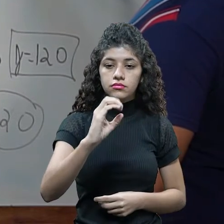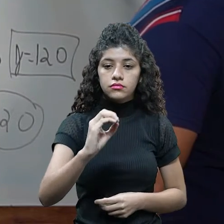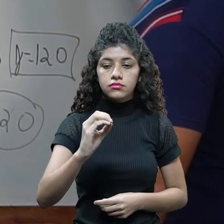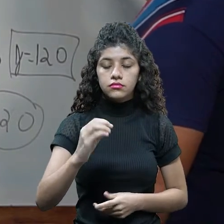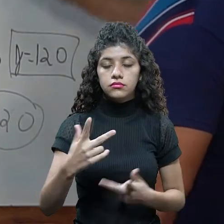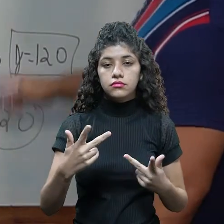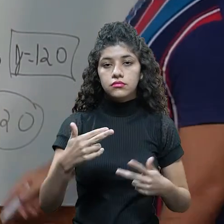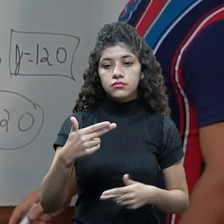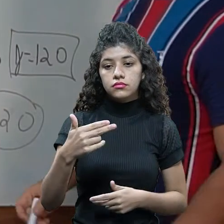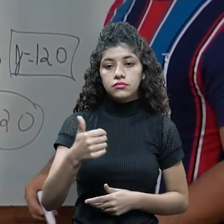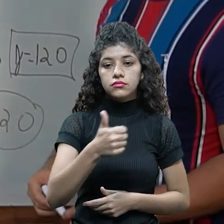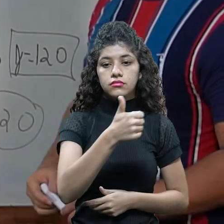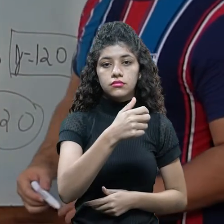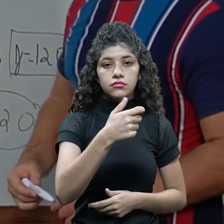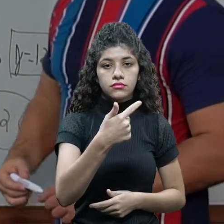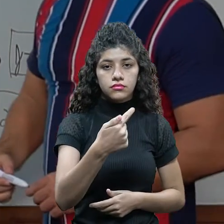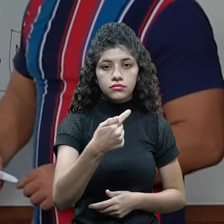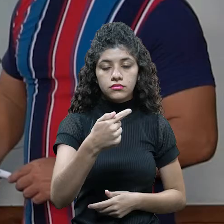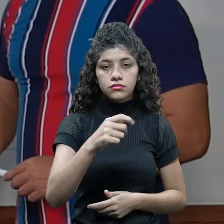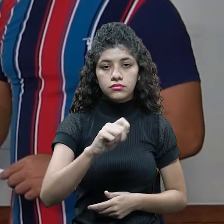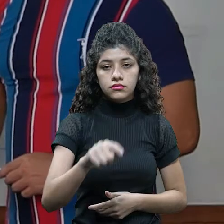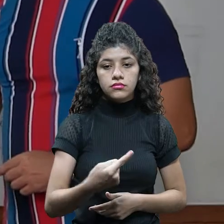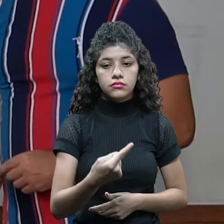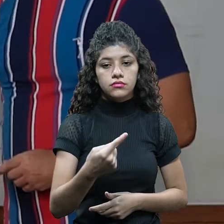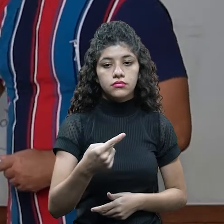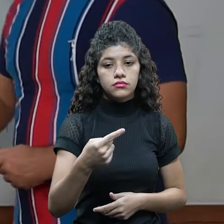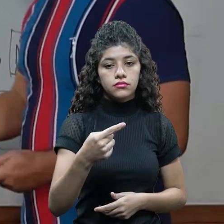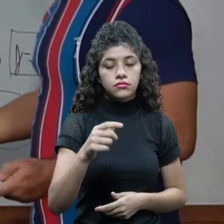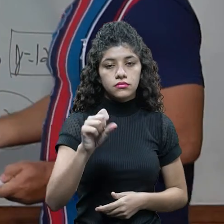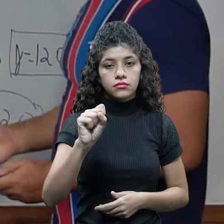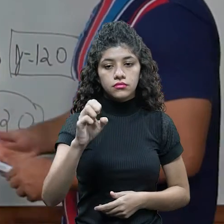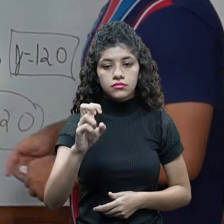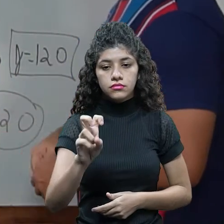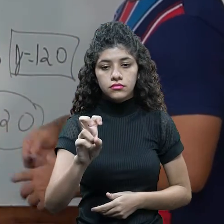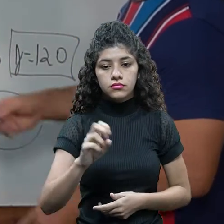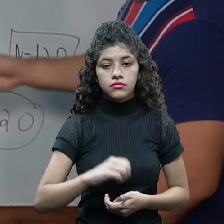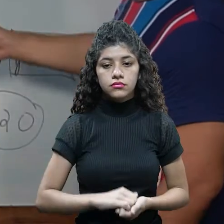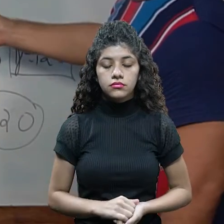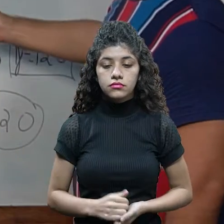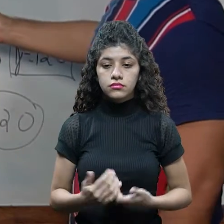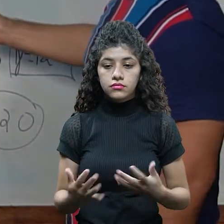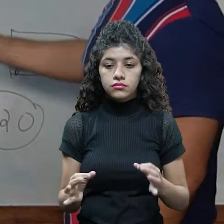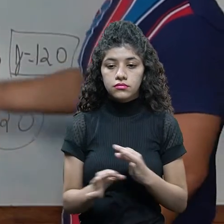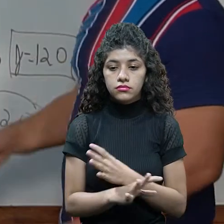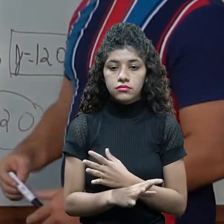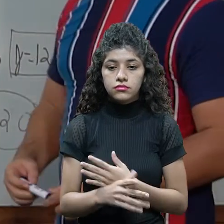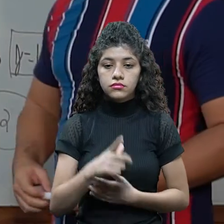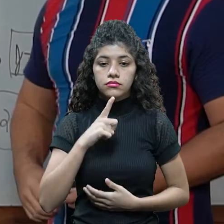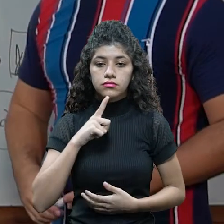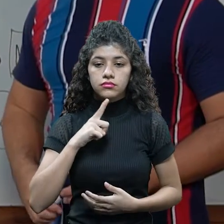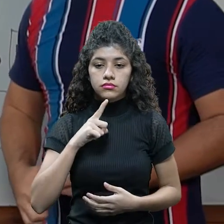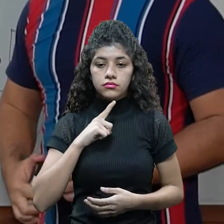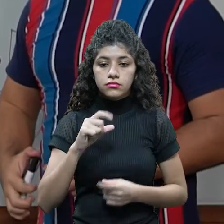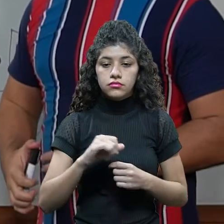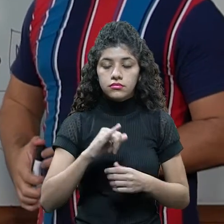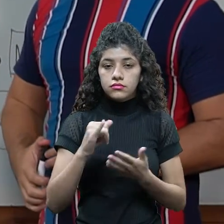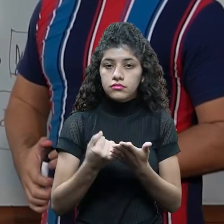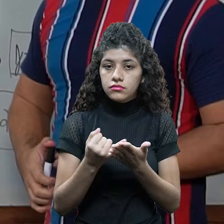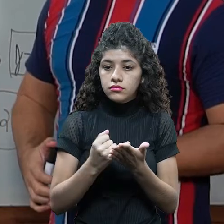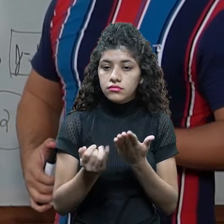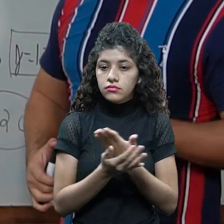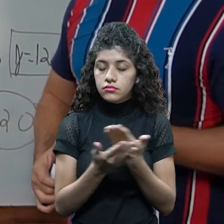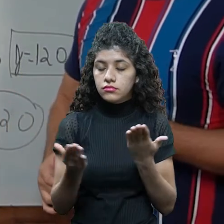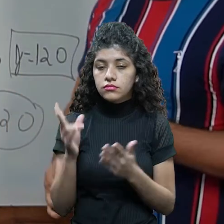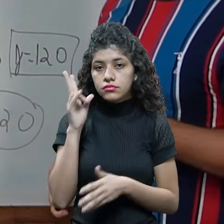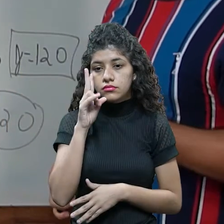70. Final, 12,85. E por fim, eu trago uma questãozinha básica de juros para